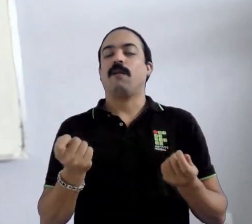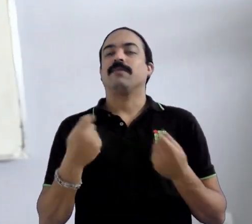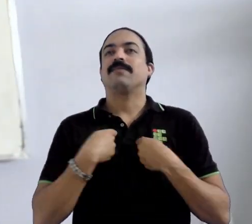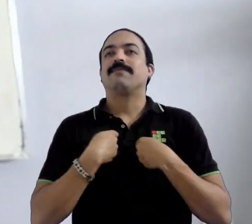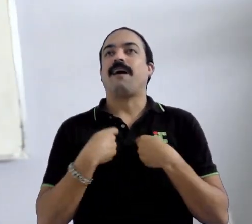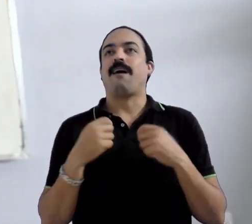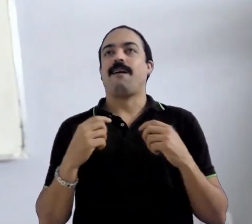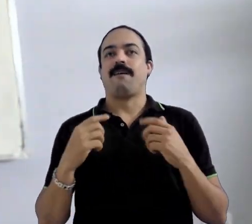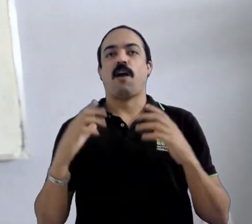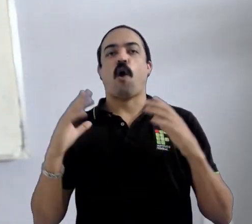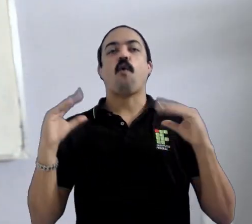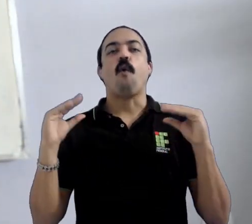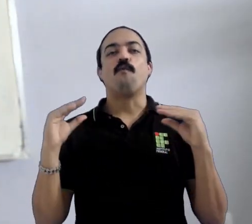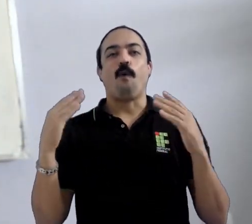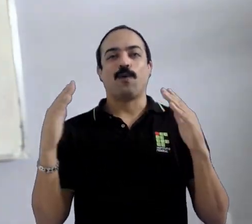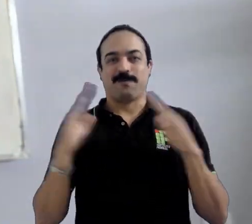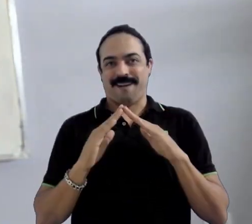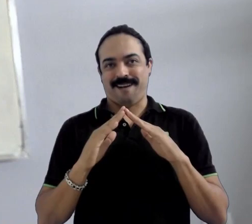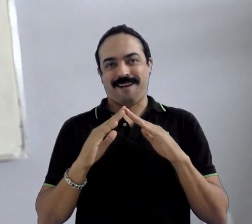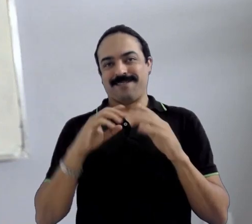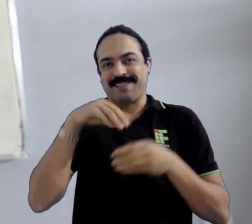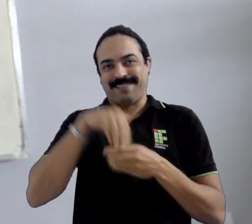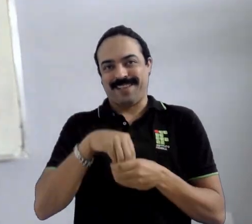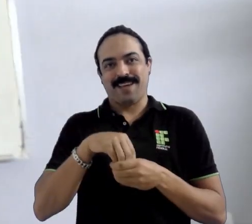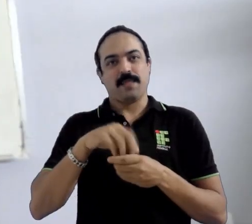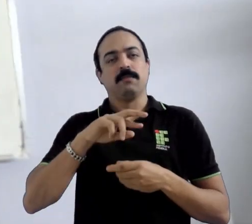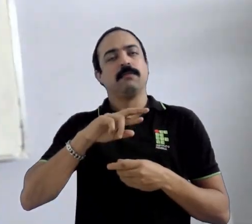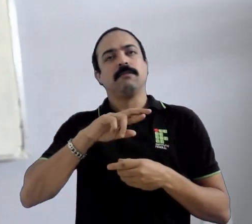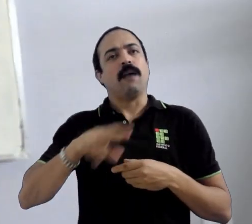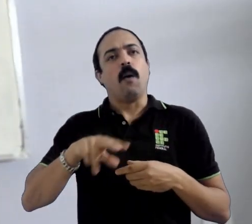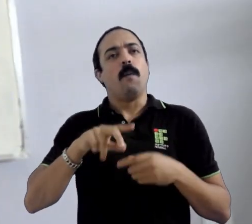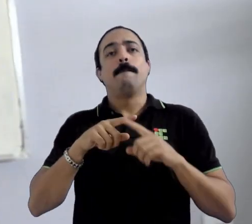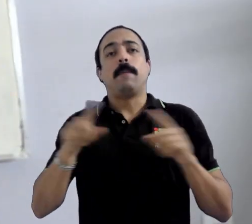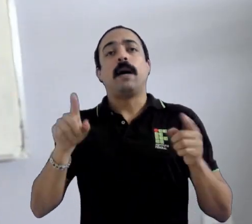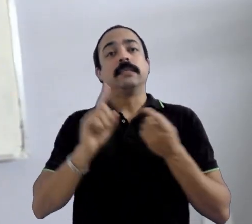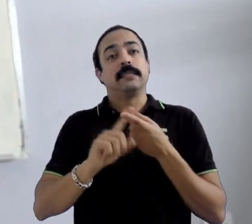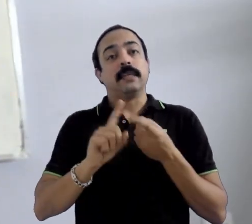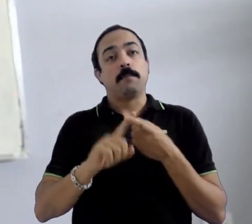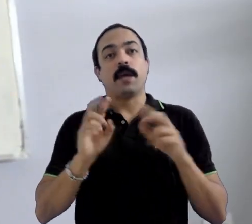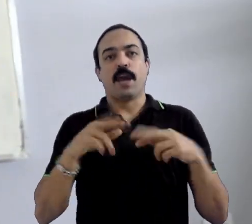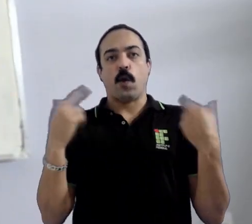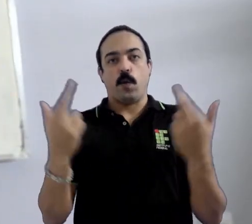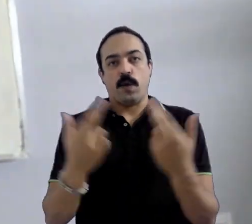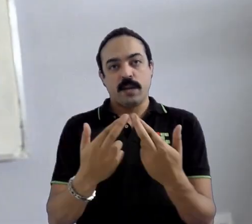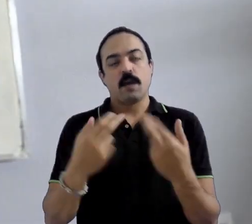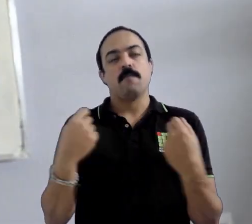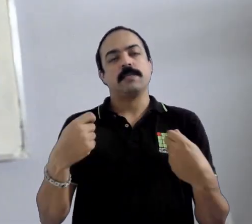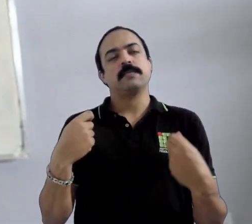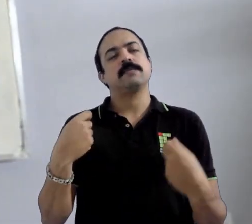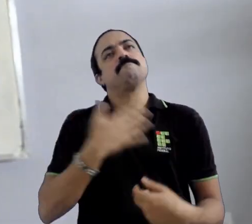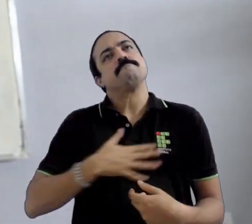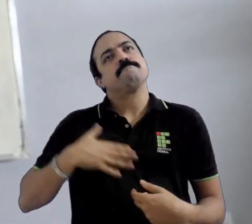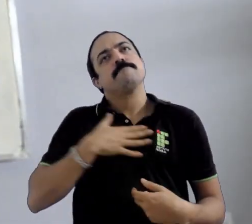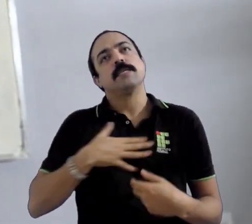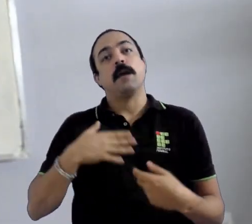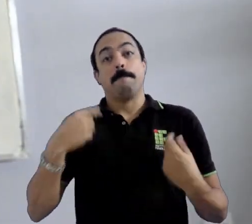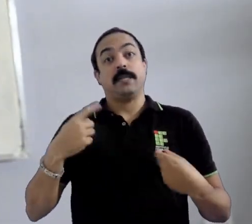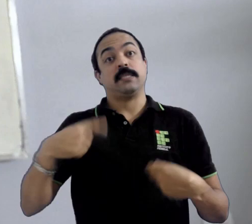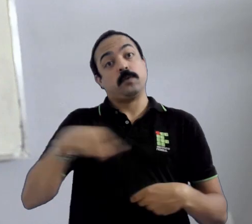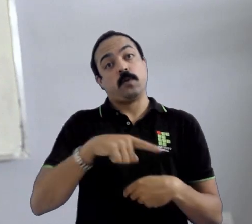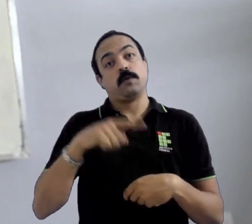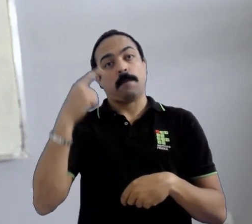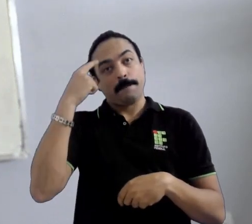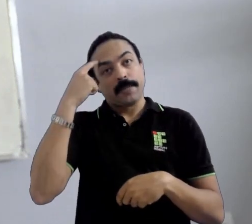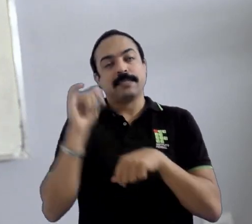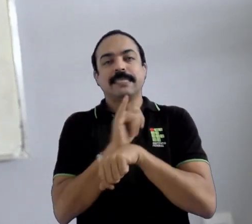as janelas, mas é o que faz com que as reuniões sejam de fato prazerosas. A gente precisa pensar mecanismos